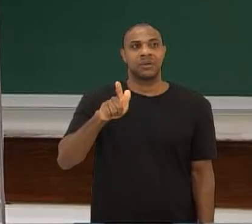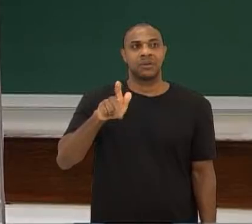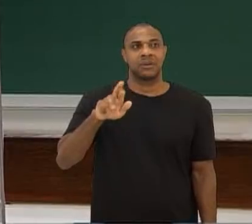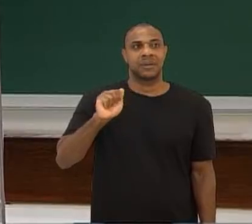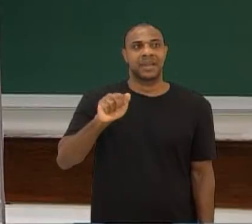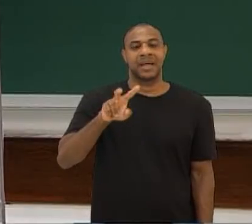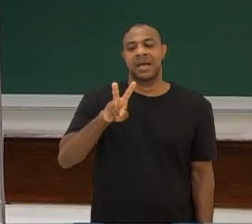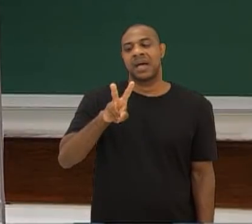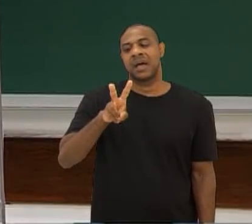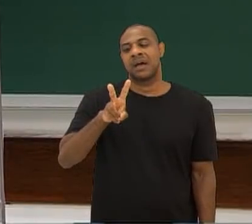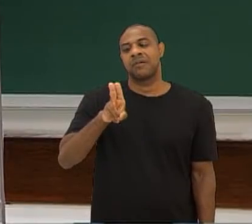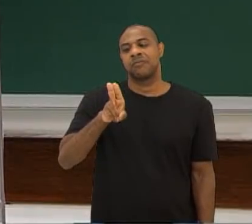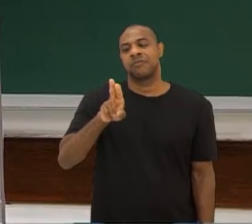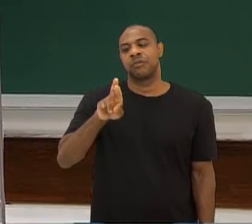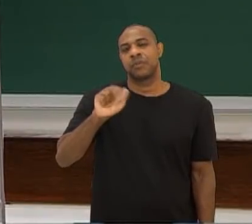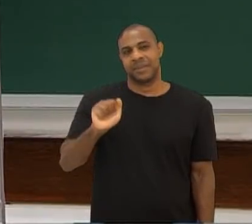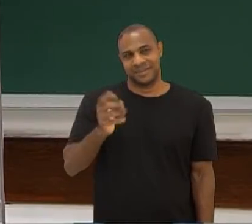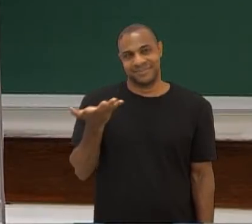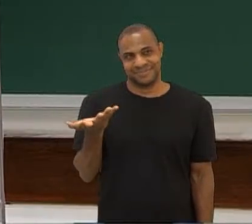ilustrando o cordel. Bom?